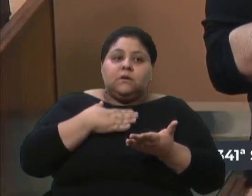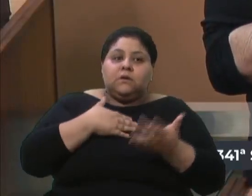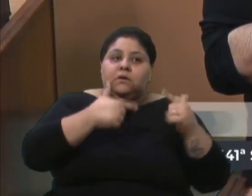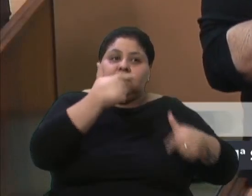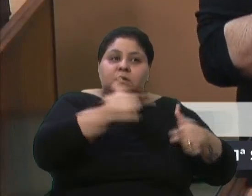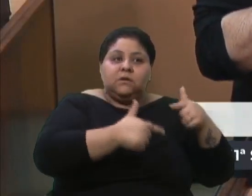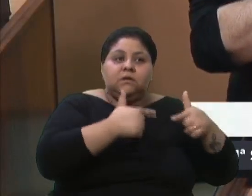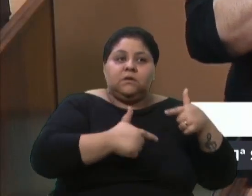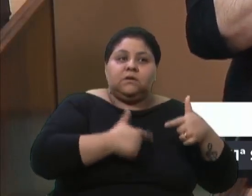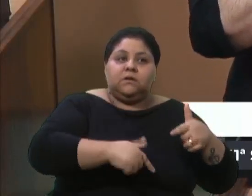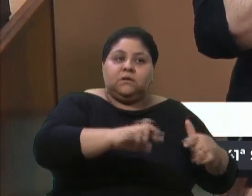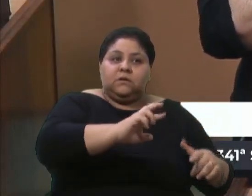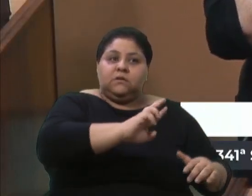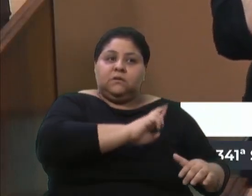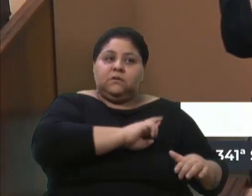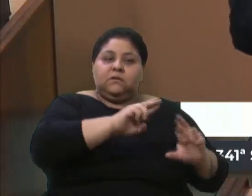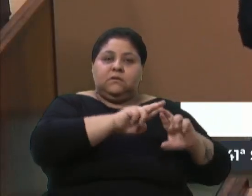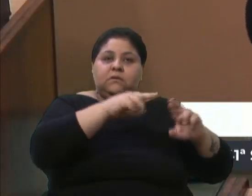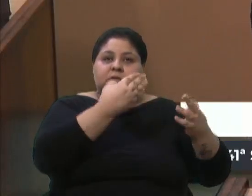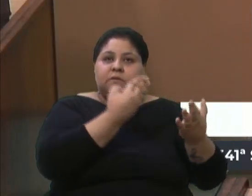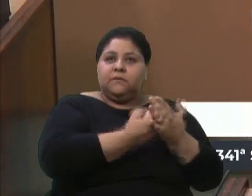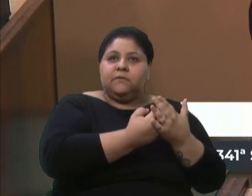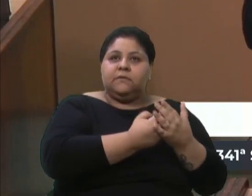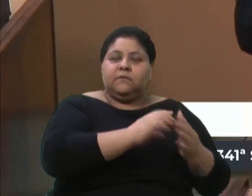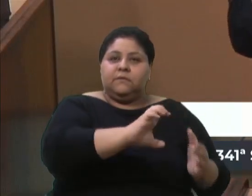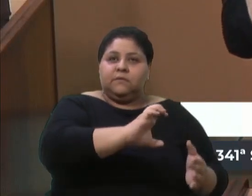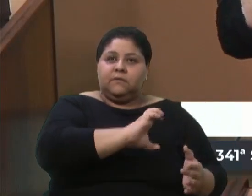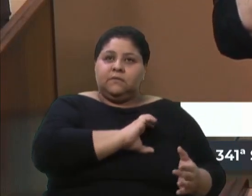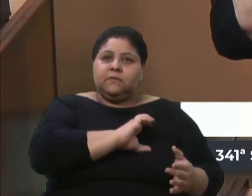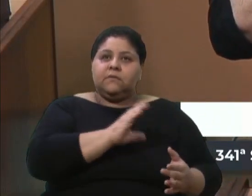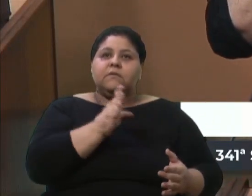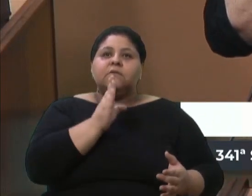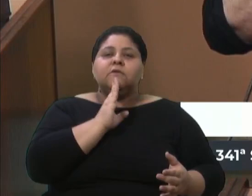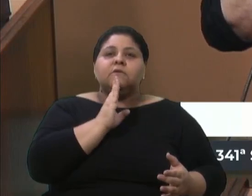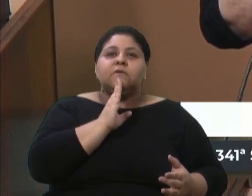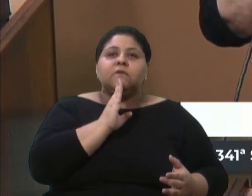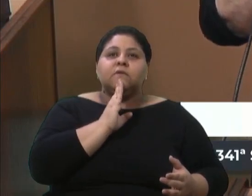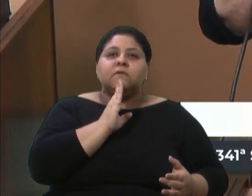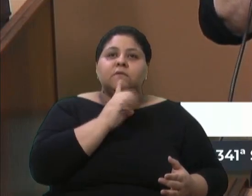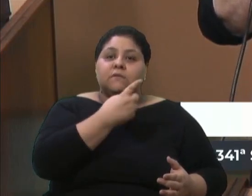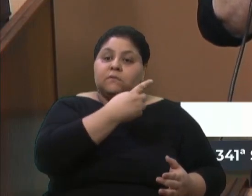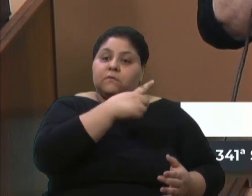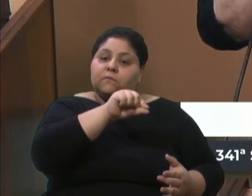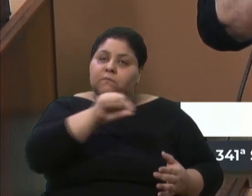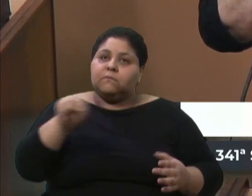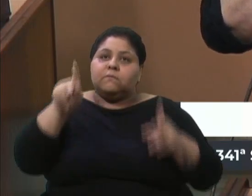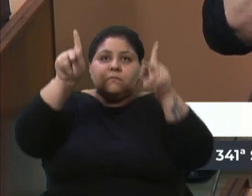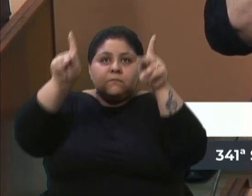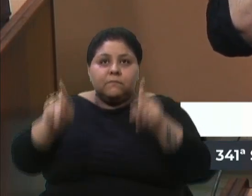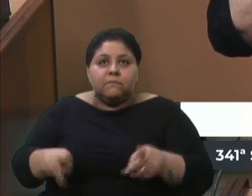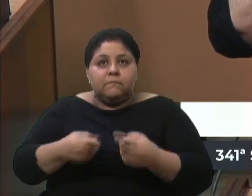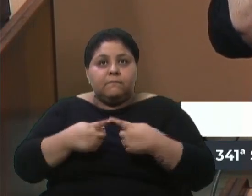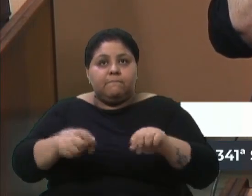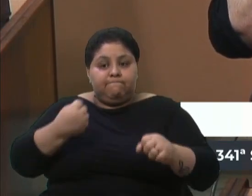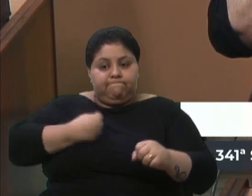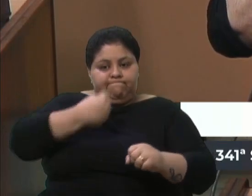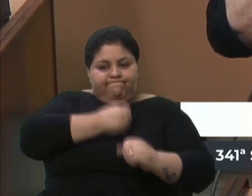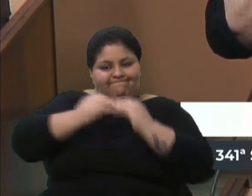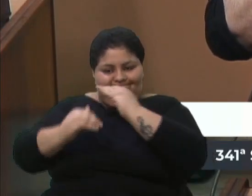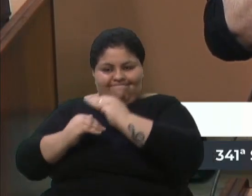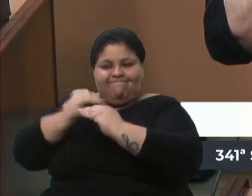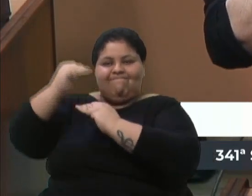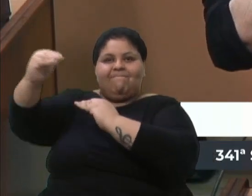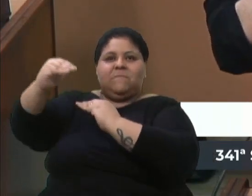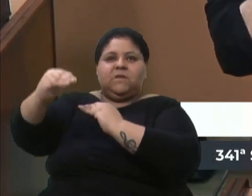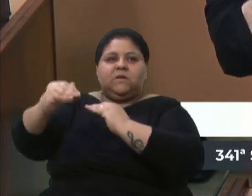vezes, tu começa com 10 pessoas, mas o número tende a aumentar, porque a propaganda vem da boca, né?